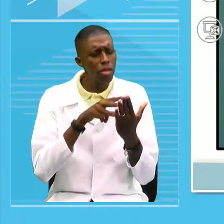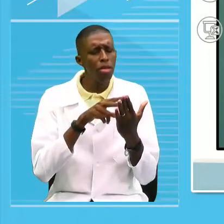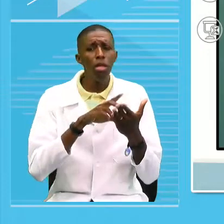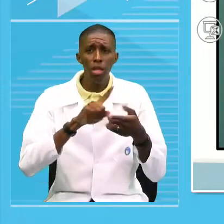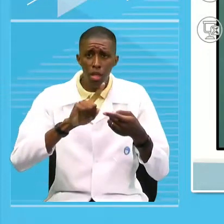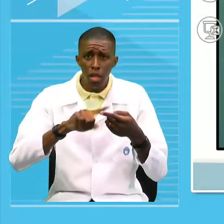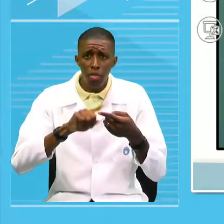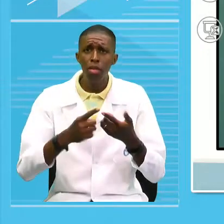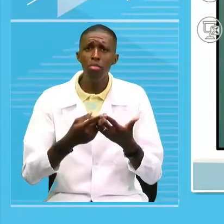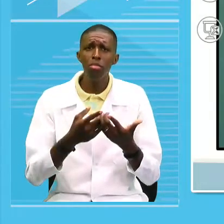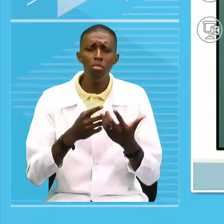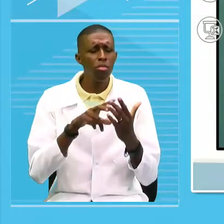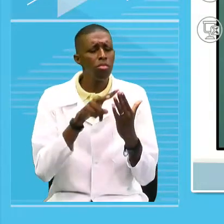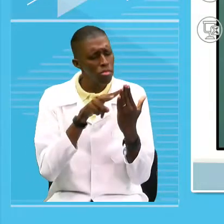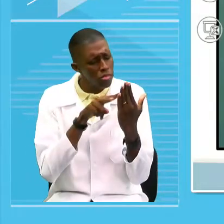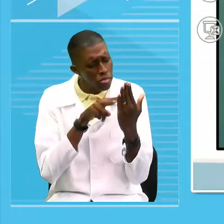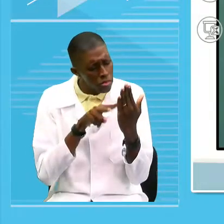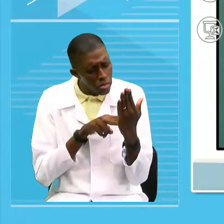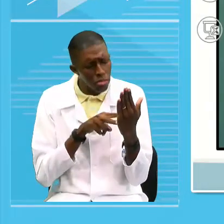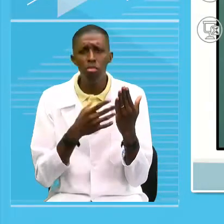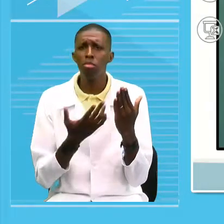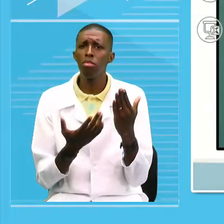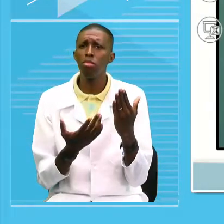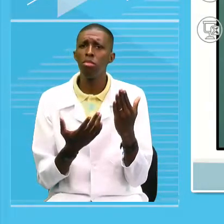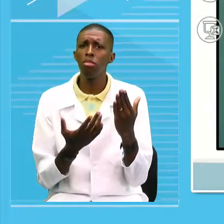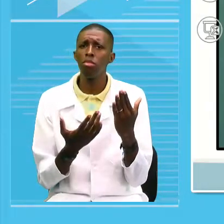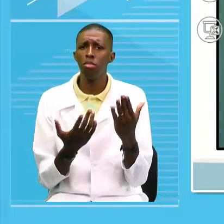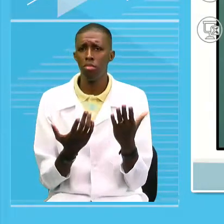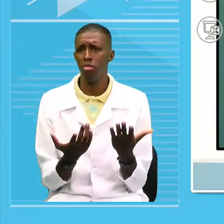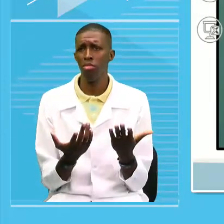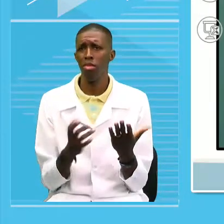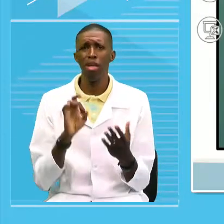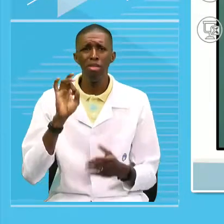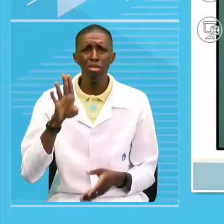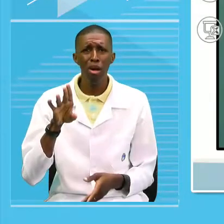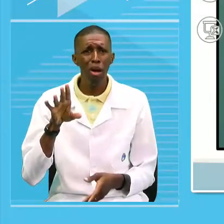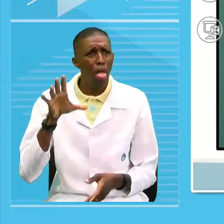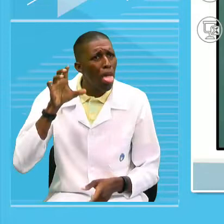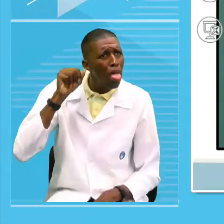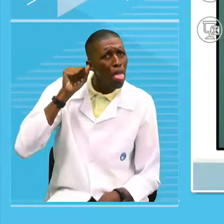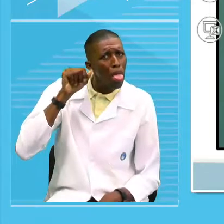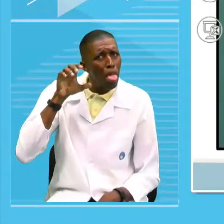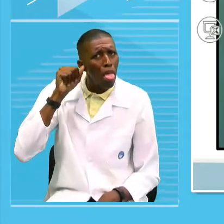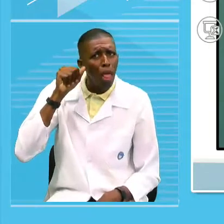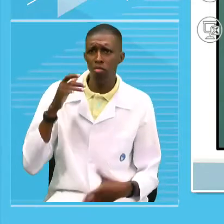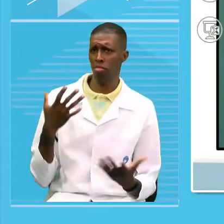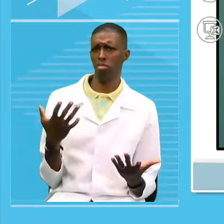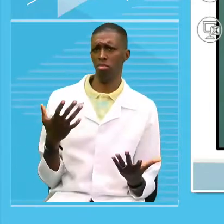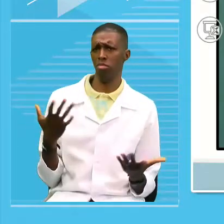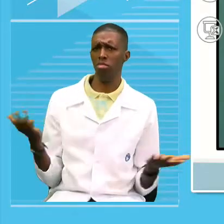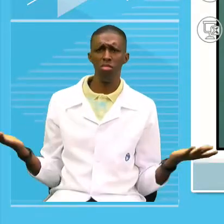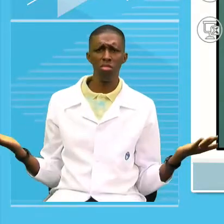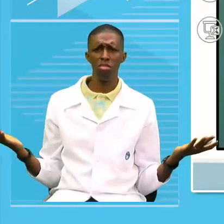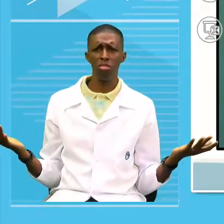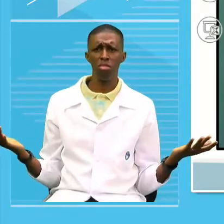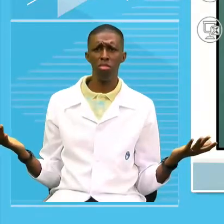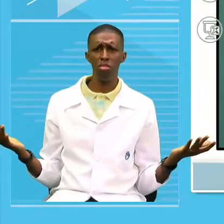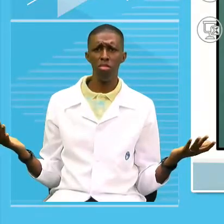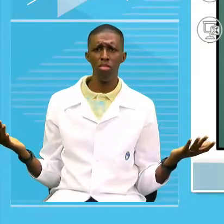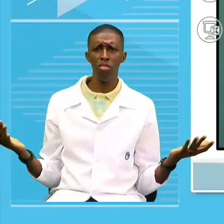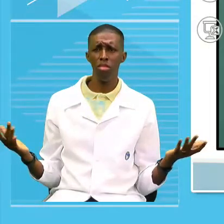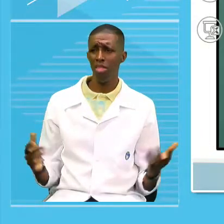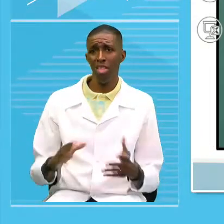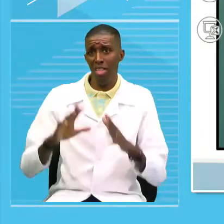né mas gente dá para a gente ouvir também né e a gente está nesse hábito de tudo ser tão rápido